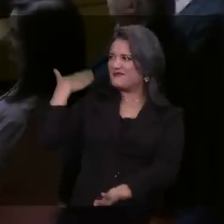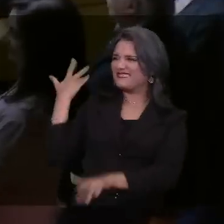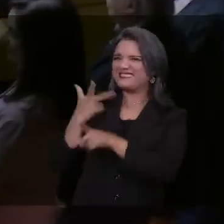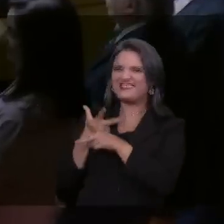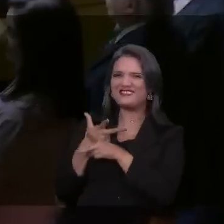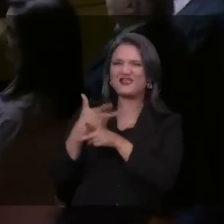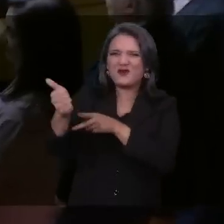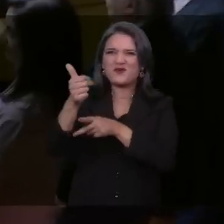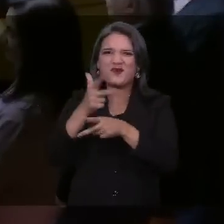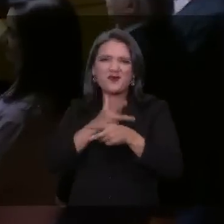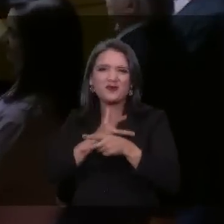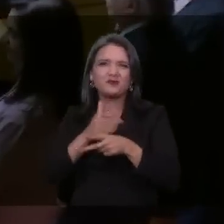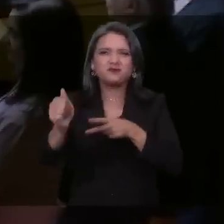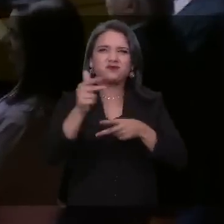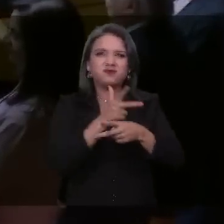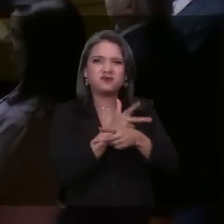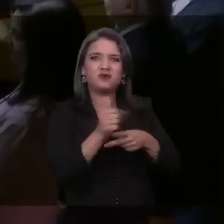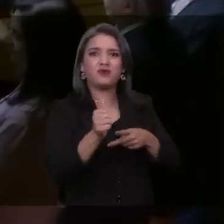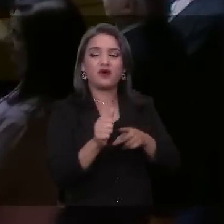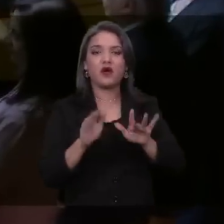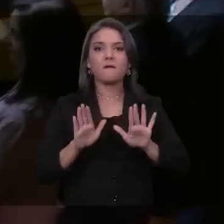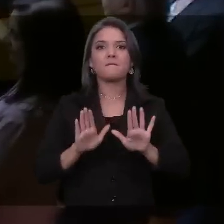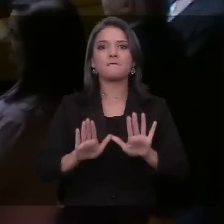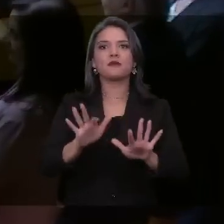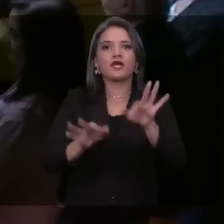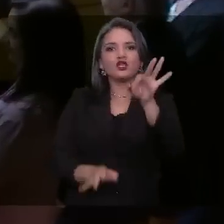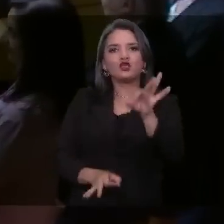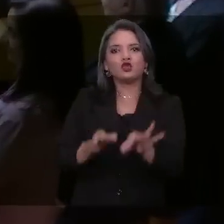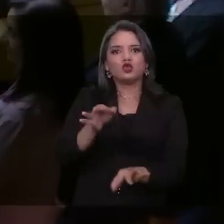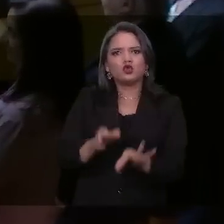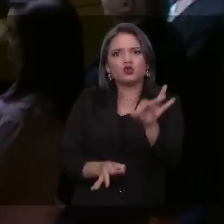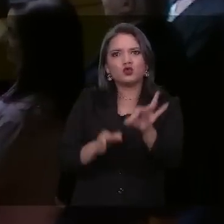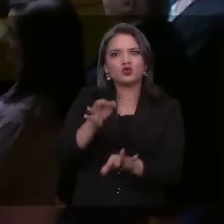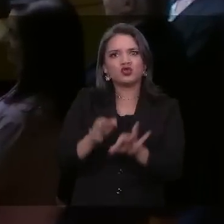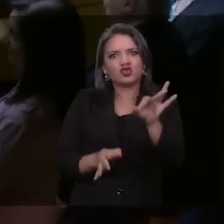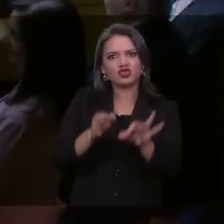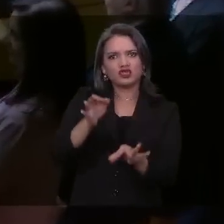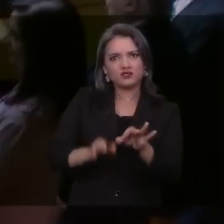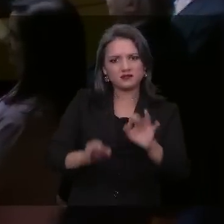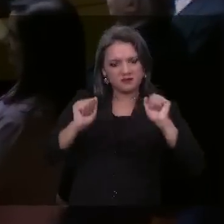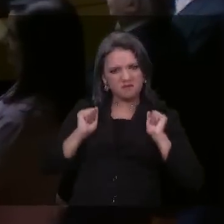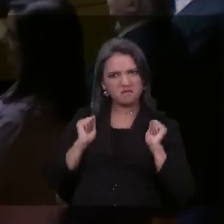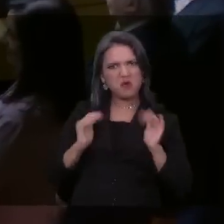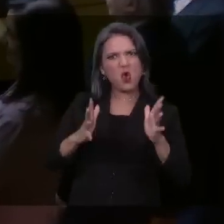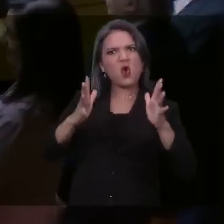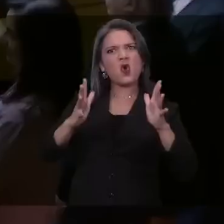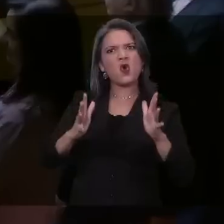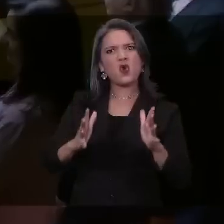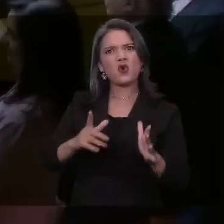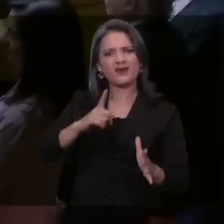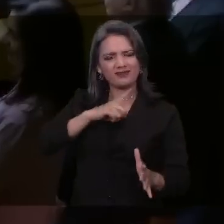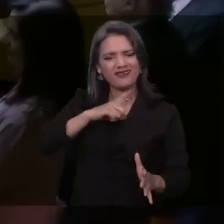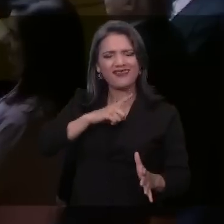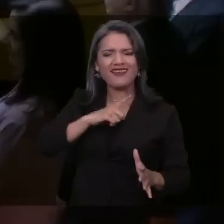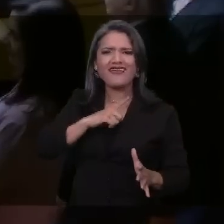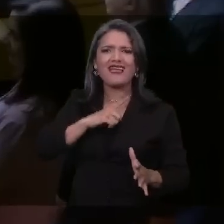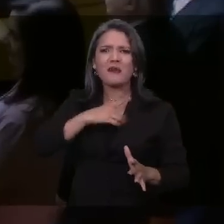glória no passado. Mas se ergues da justiça a clava